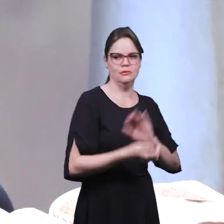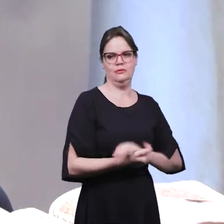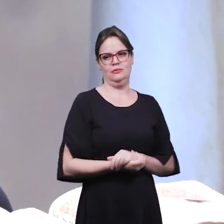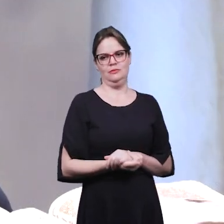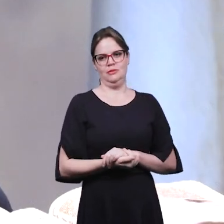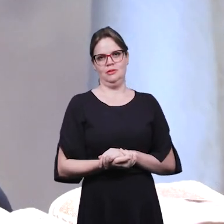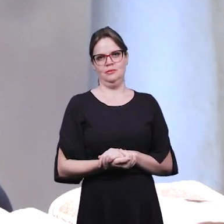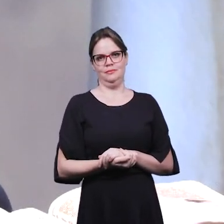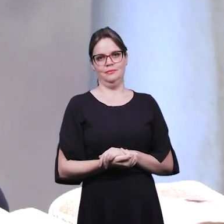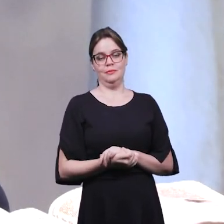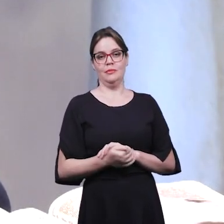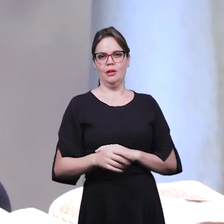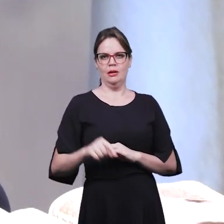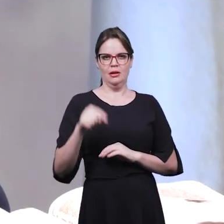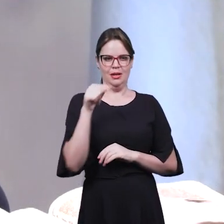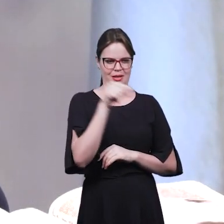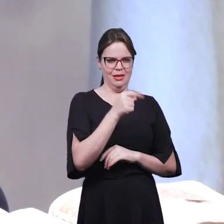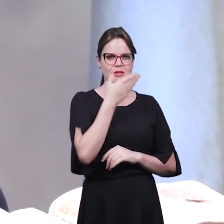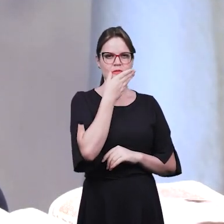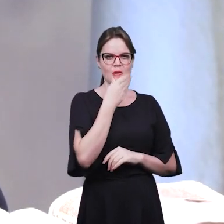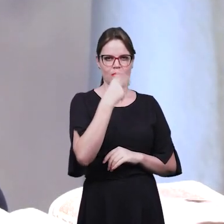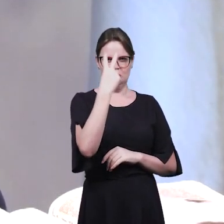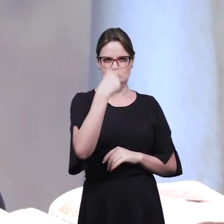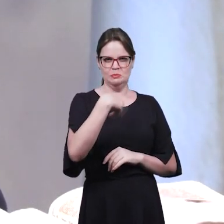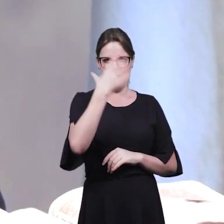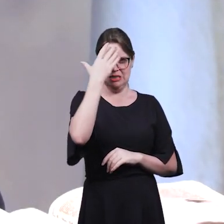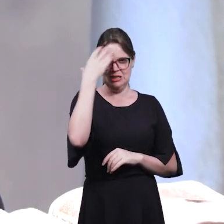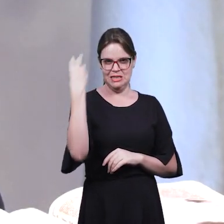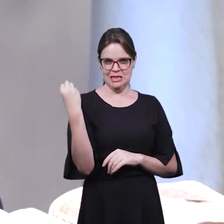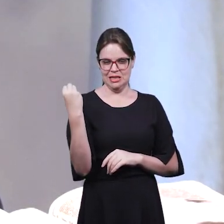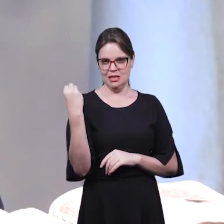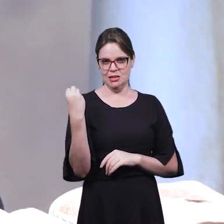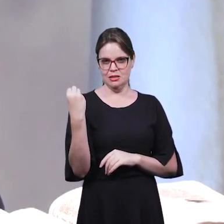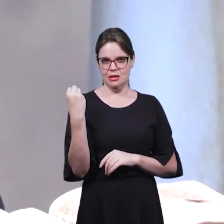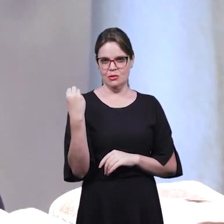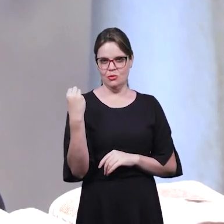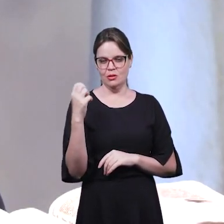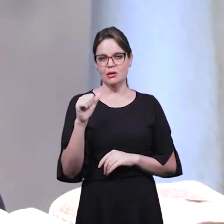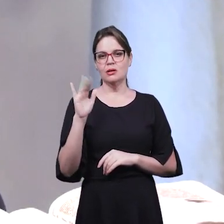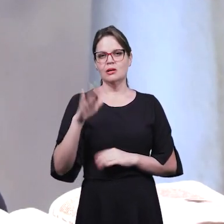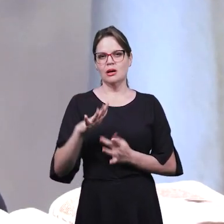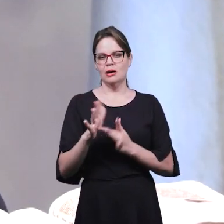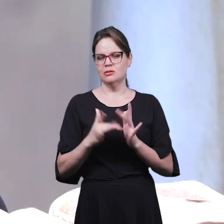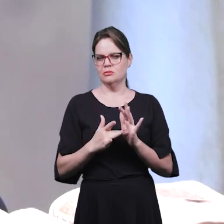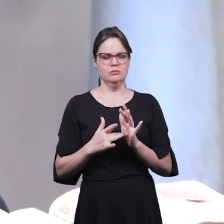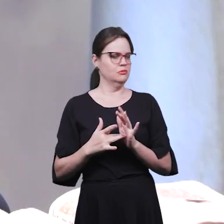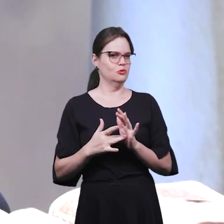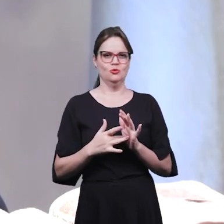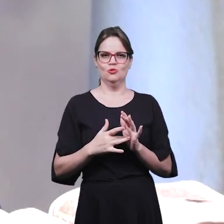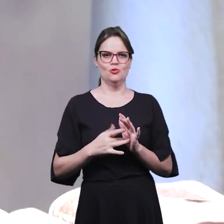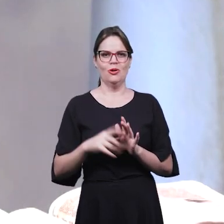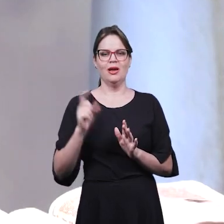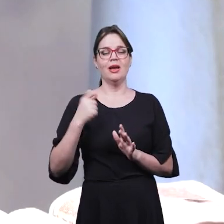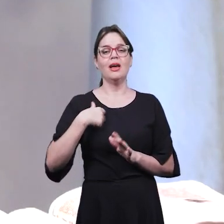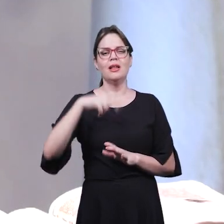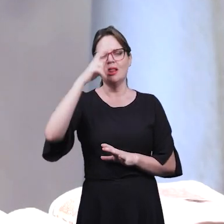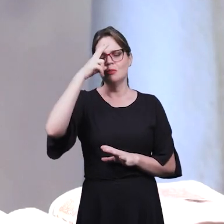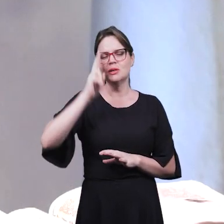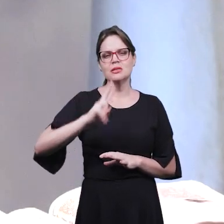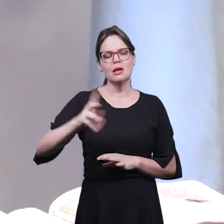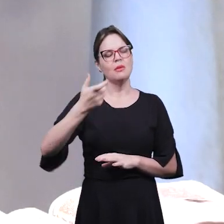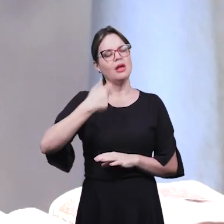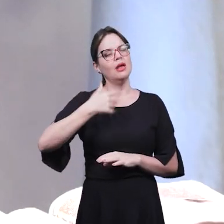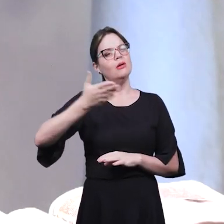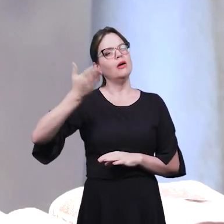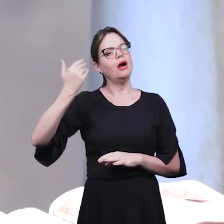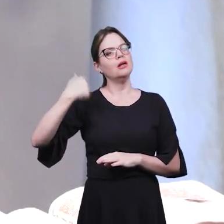Quem foi Jesus? Eu não sei. Eu sei o seguinte, que eu era cego, agora eu vejo. Né? Eu sei o seguinte, você era triste, agora tem a